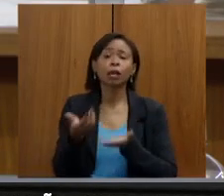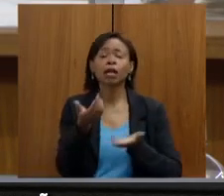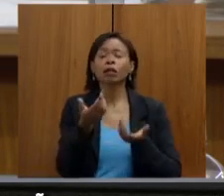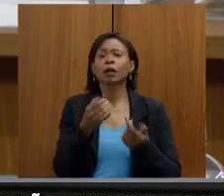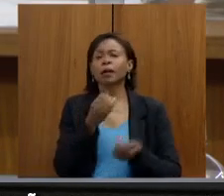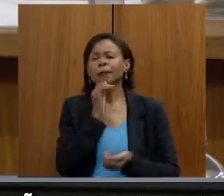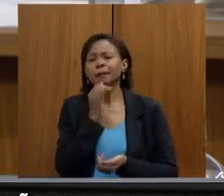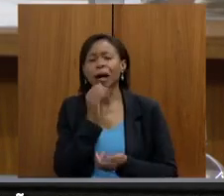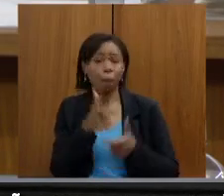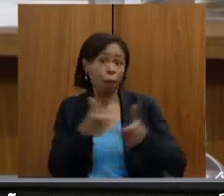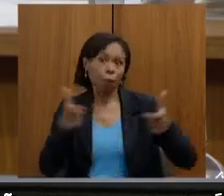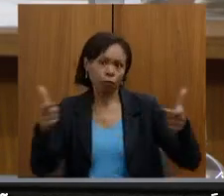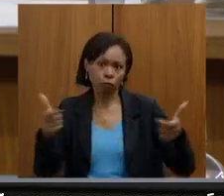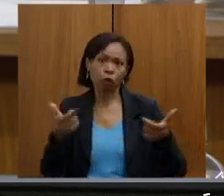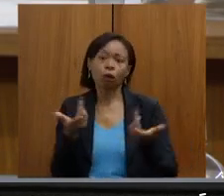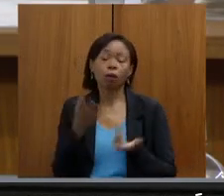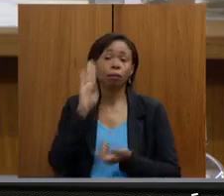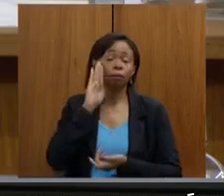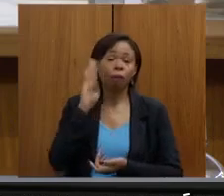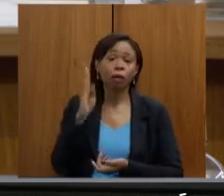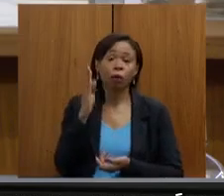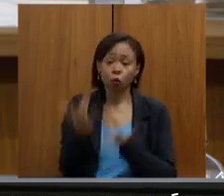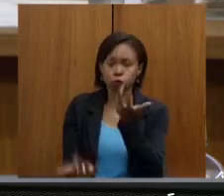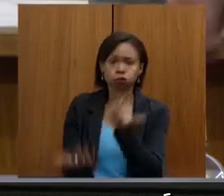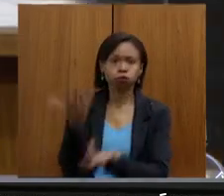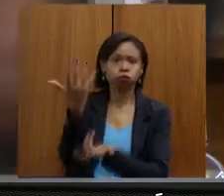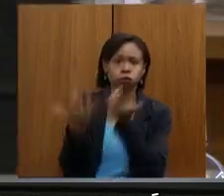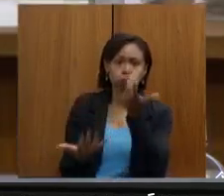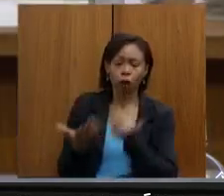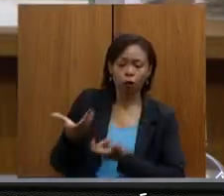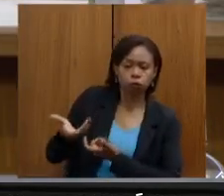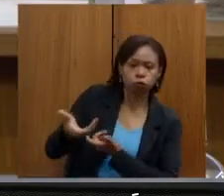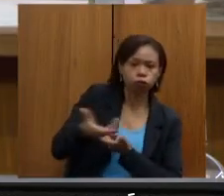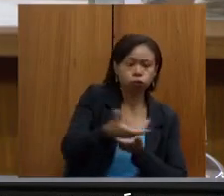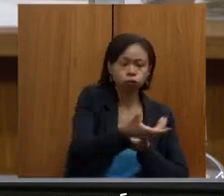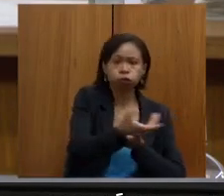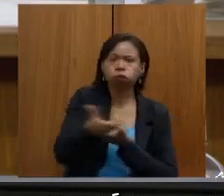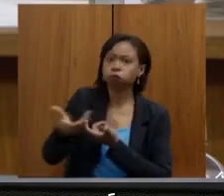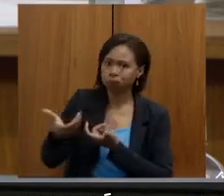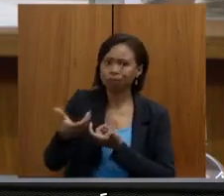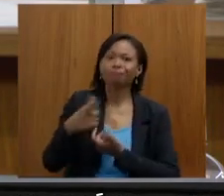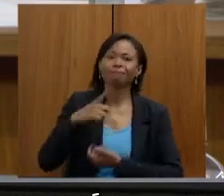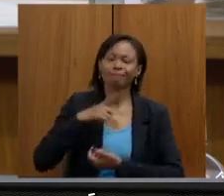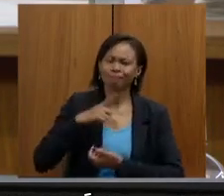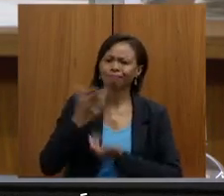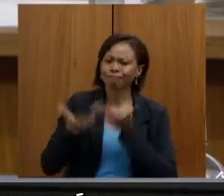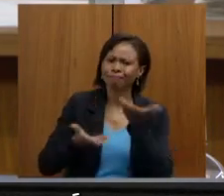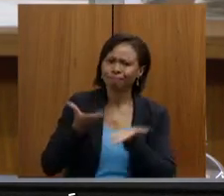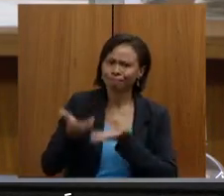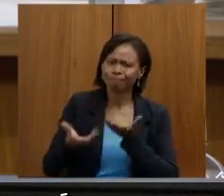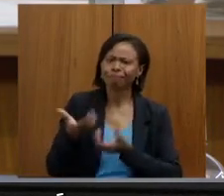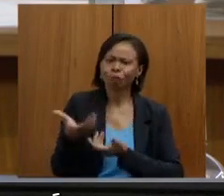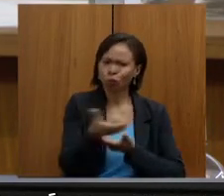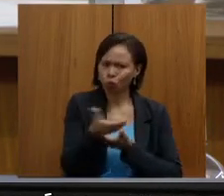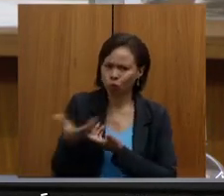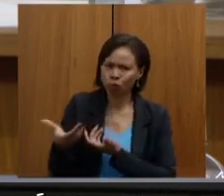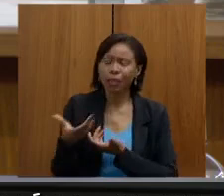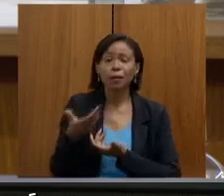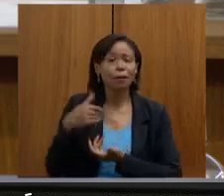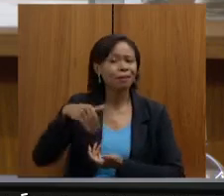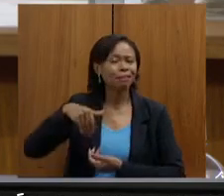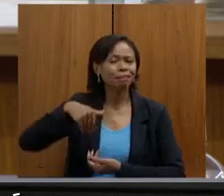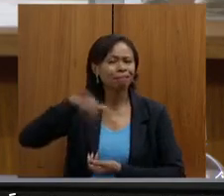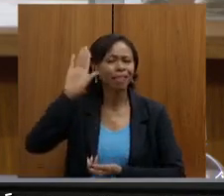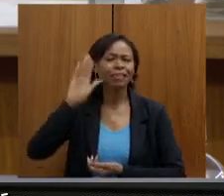incêndio em vegetação Isso é uma comprovação muito clara e que nós estamos cada vez mais presentes no